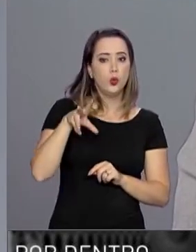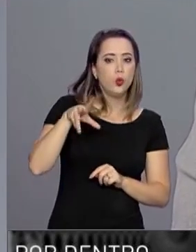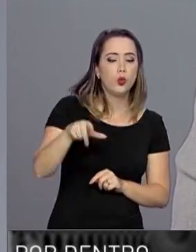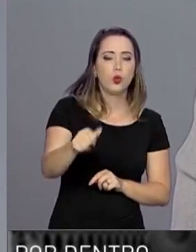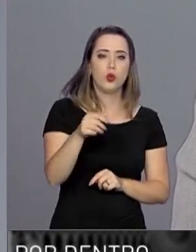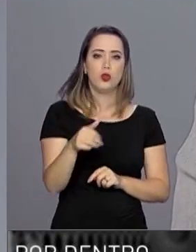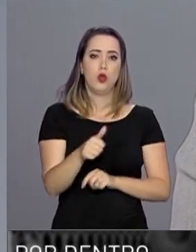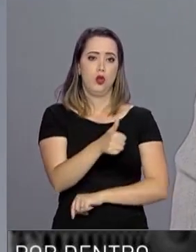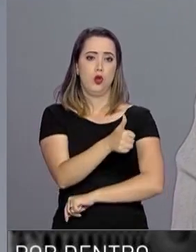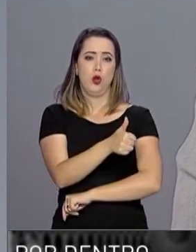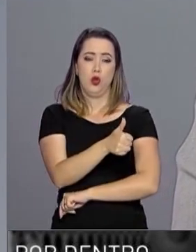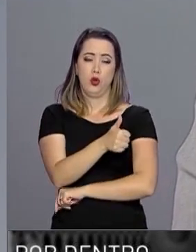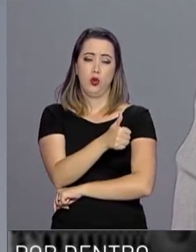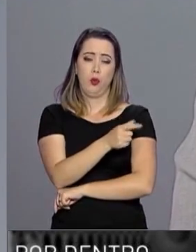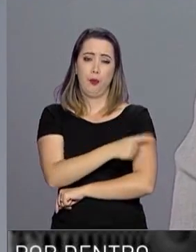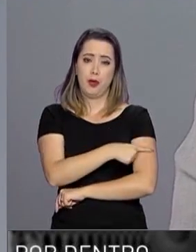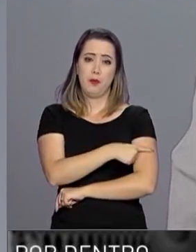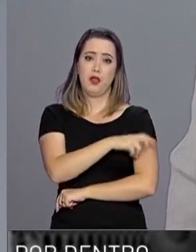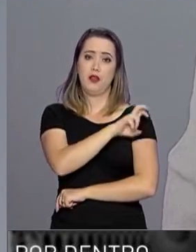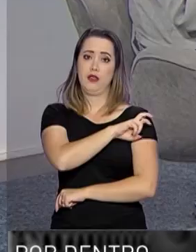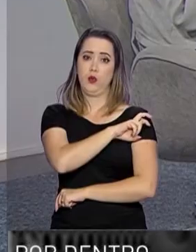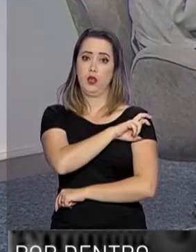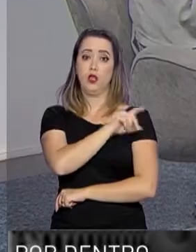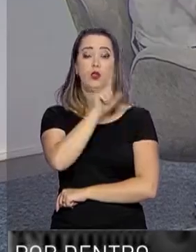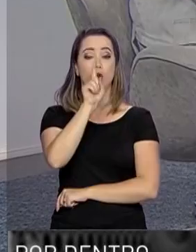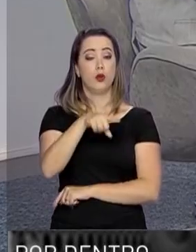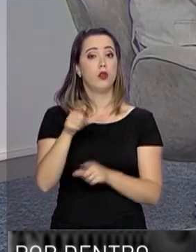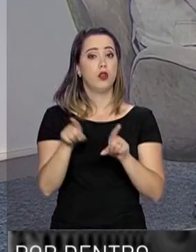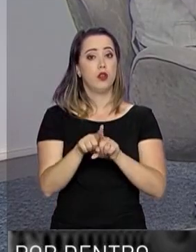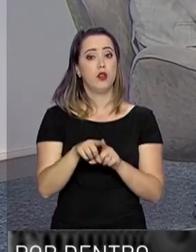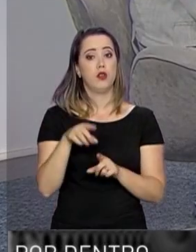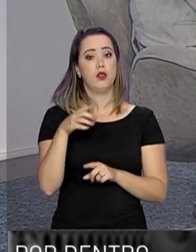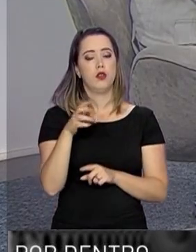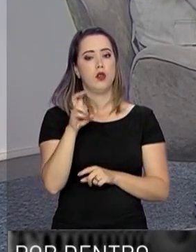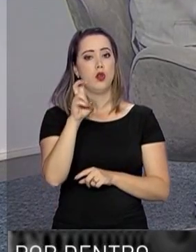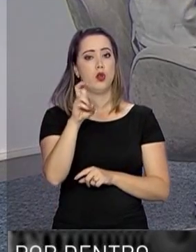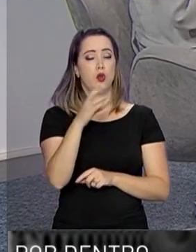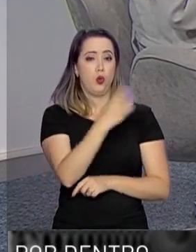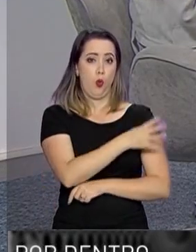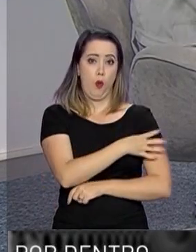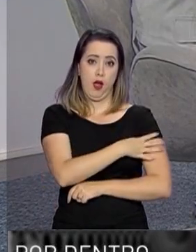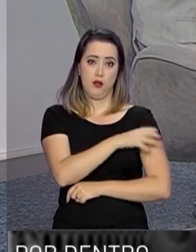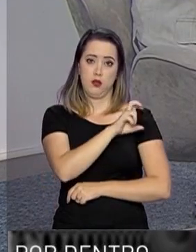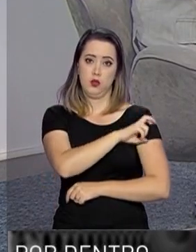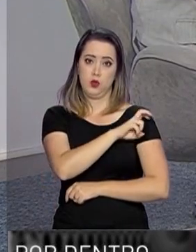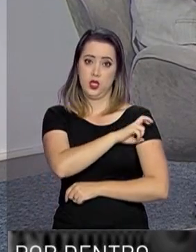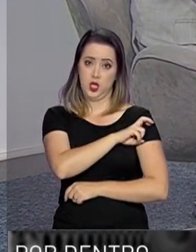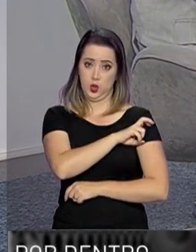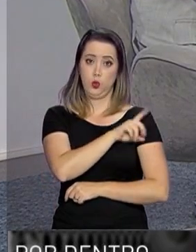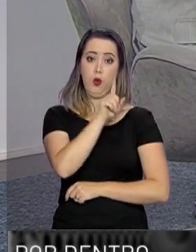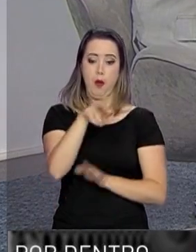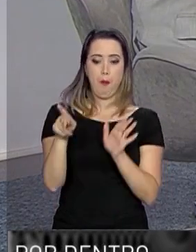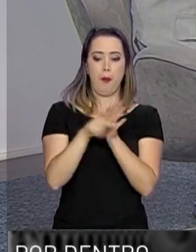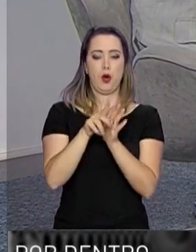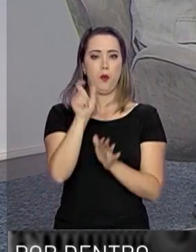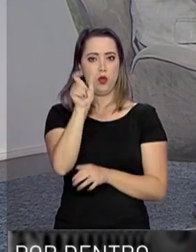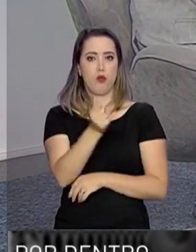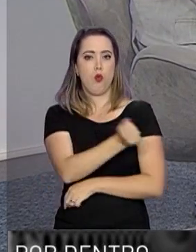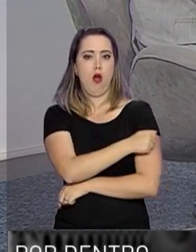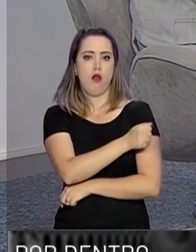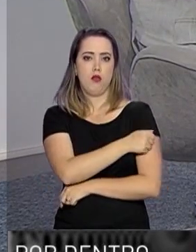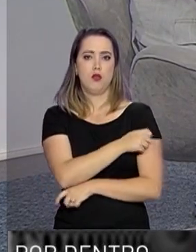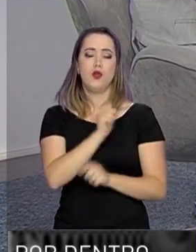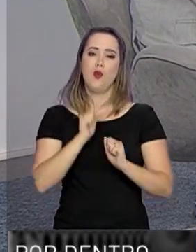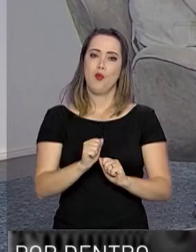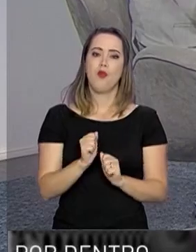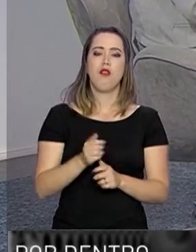universalizado o livro ser consumível, ou seja, no quarto e quinto ano, o livro passa a ser do aluno. E isso é muito